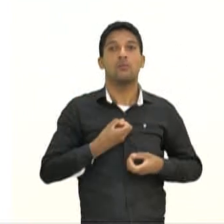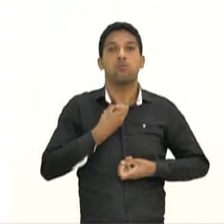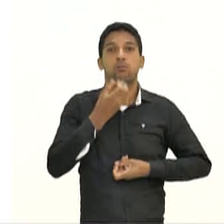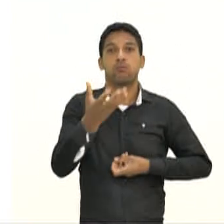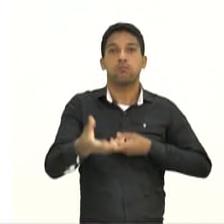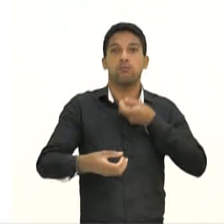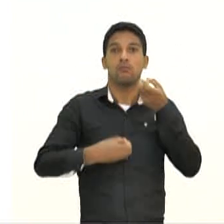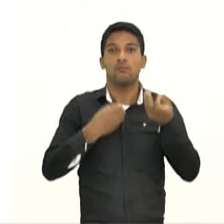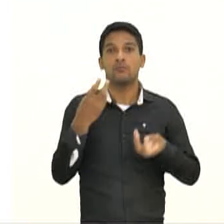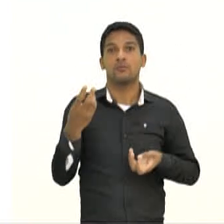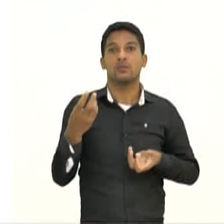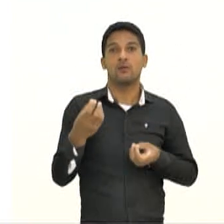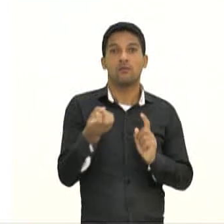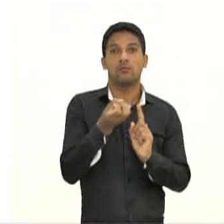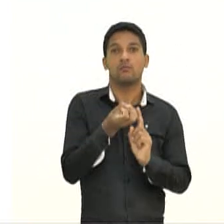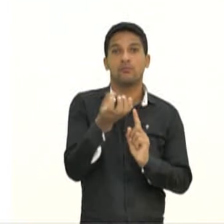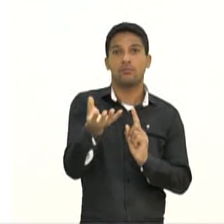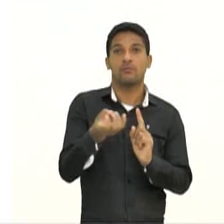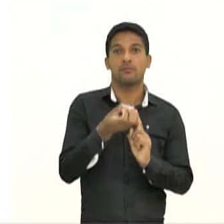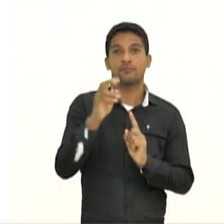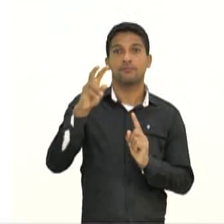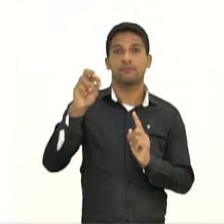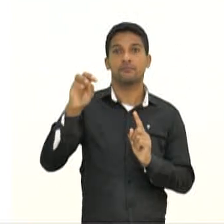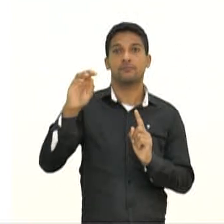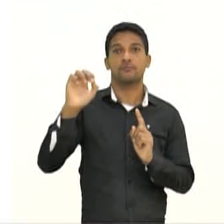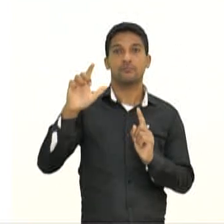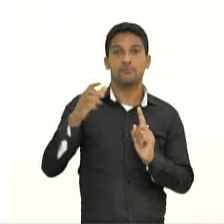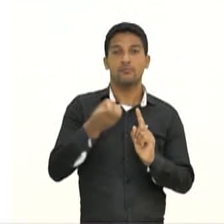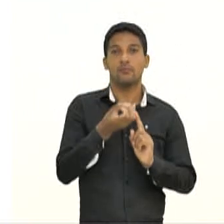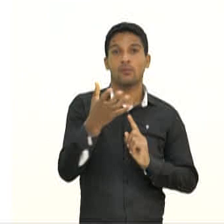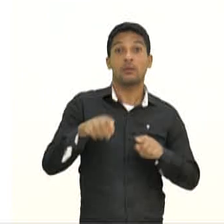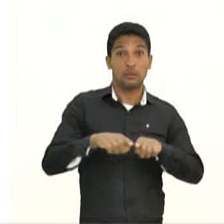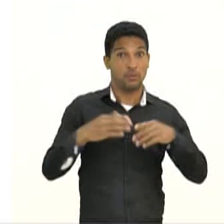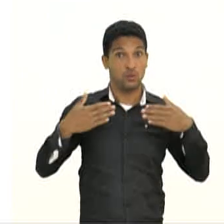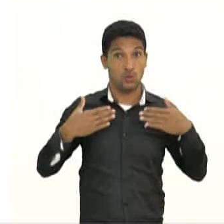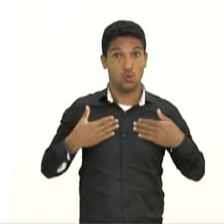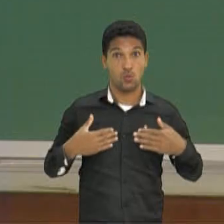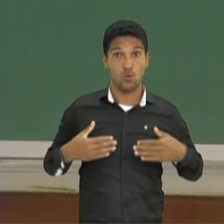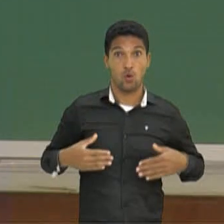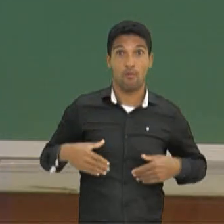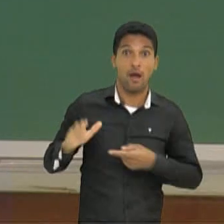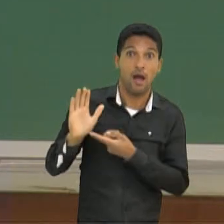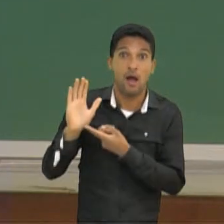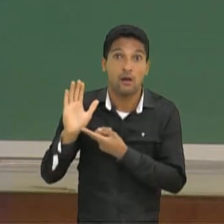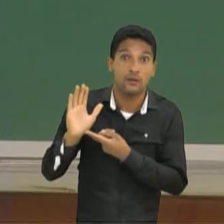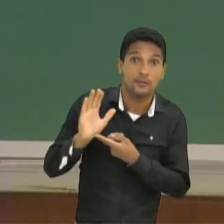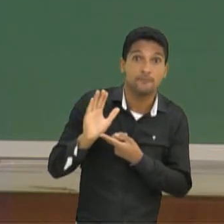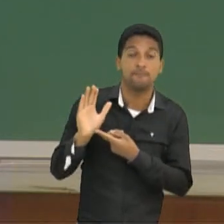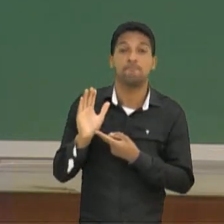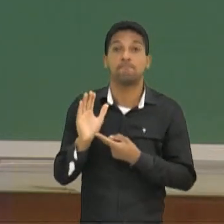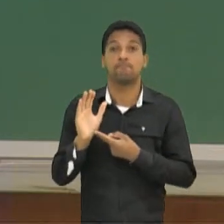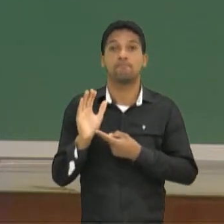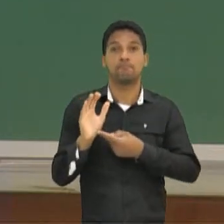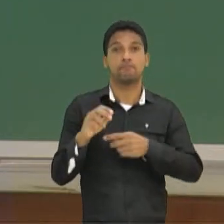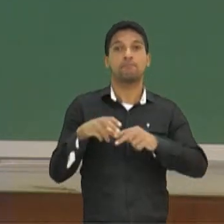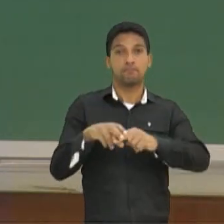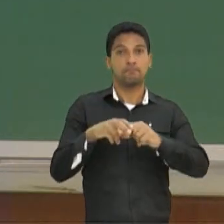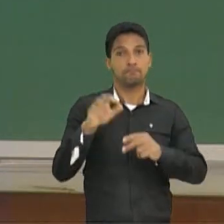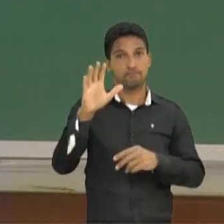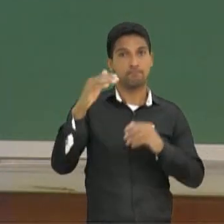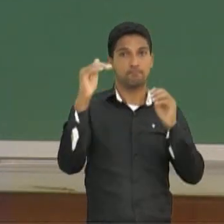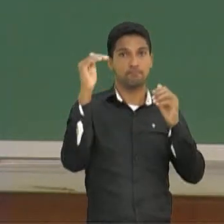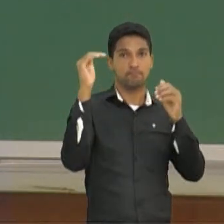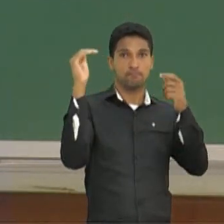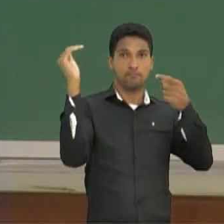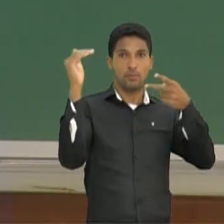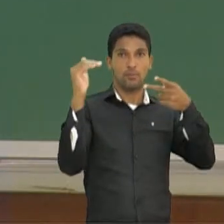sempre, realizado com alegria, animação e disposição. Né? Então, nos elementos que é necessário para o jogo de improvisação. Né? Então,